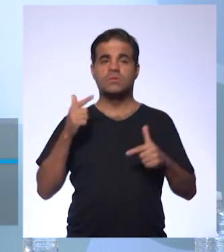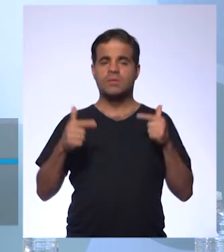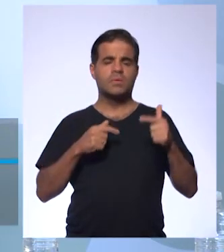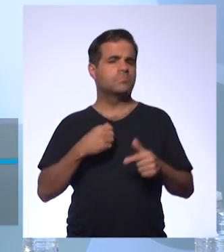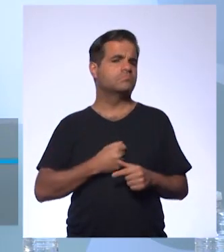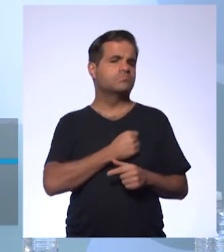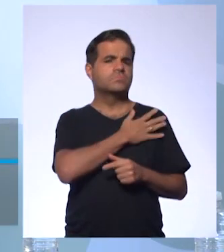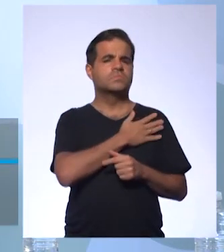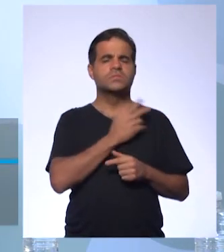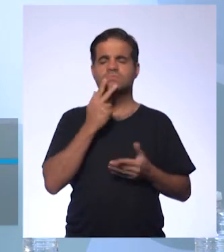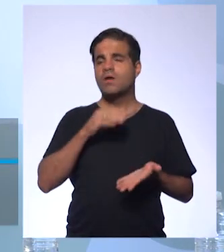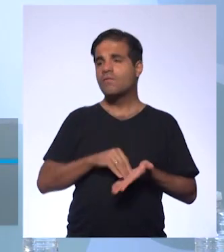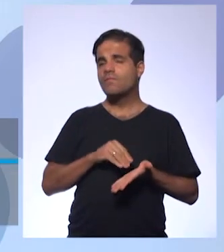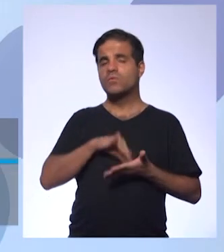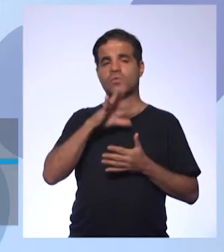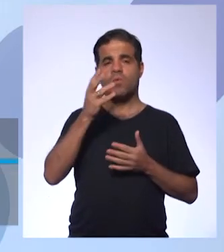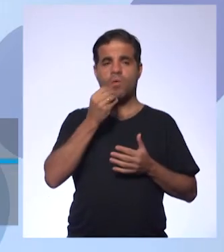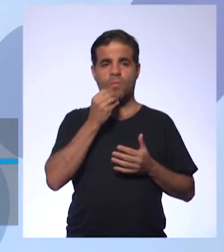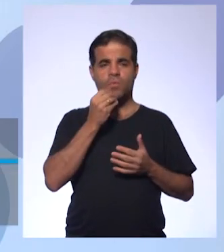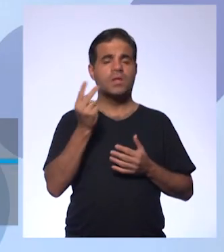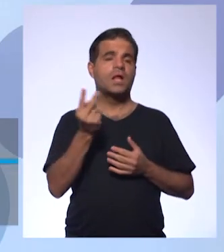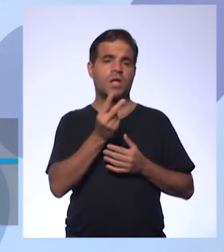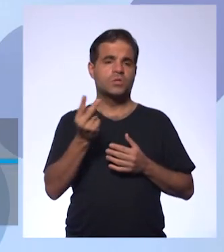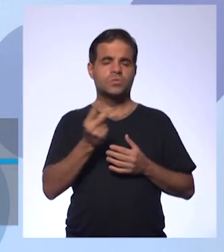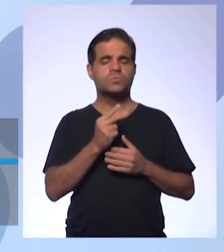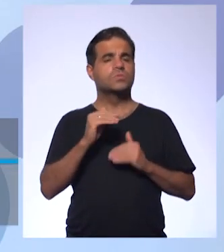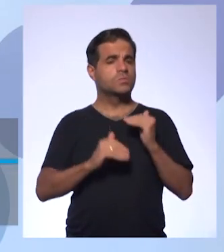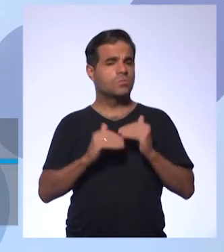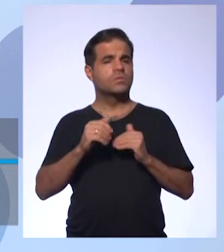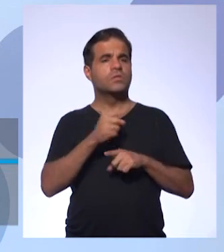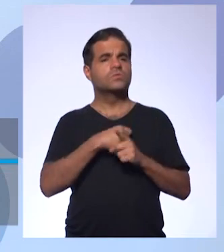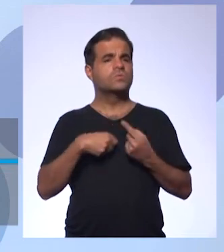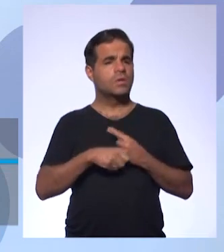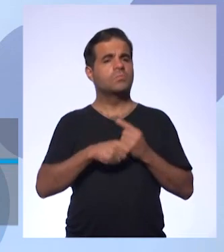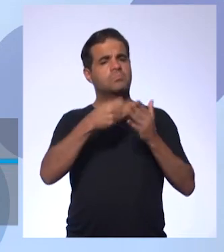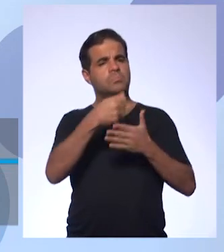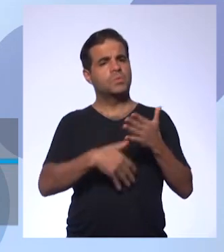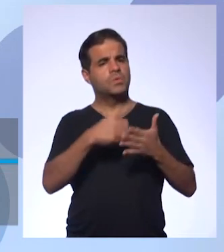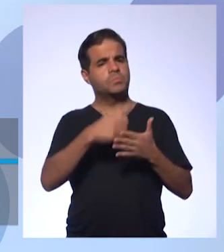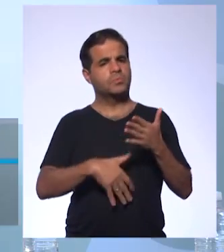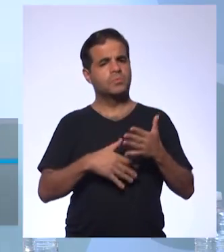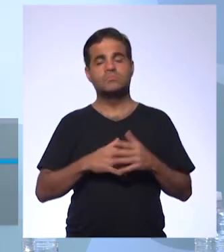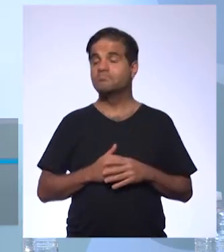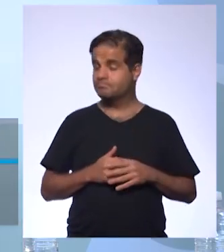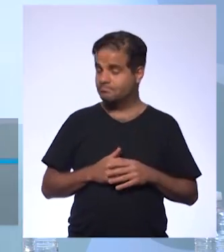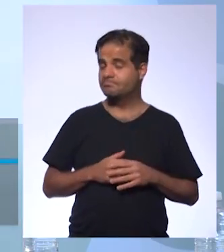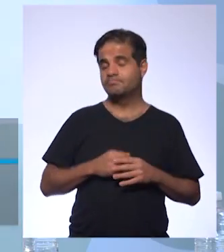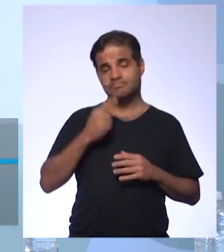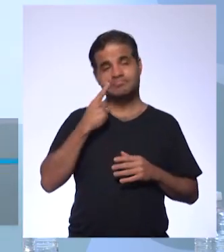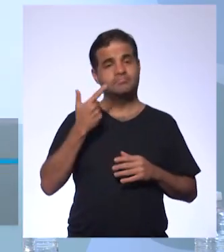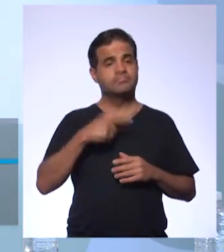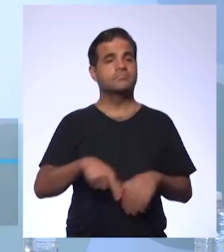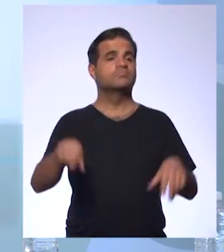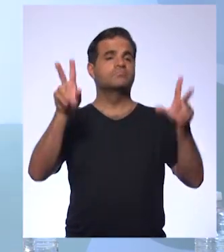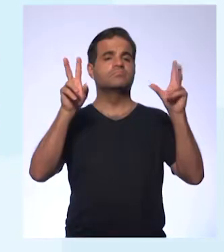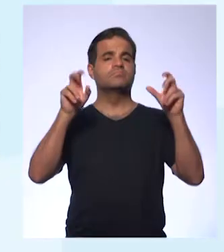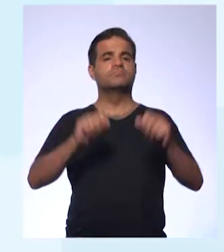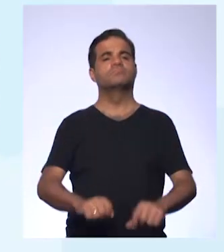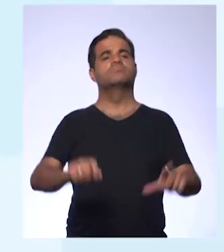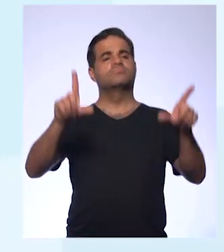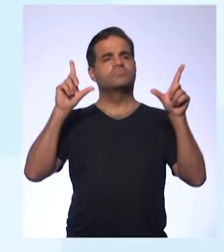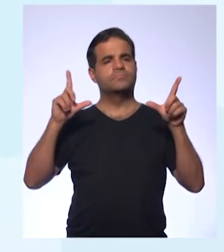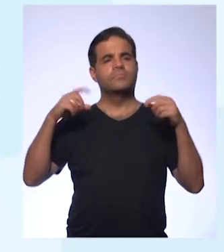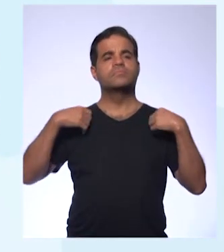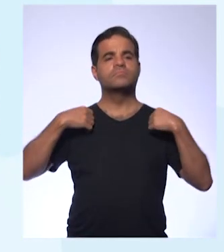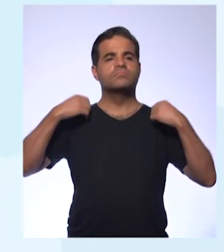Alberto fala da falta de oportunidades nas duas. A desigualdade social aparece bastante aqui, professora. Vamos ver uma outra questão, voltando para a tela. Eu